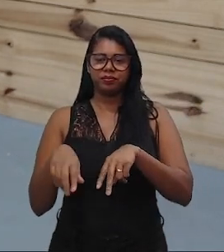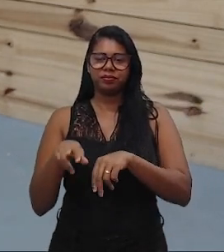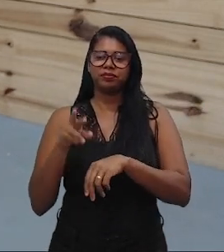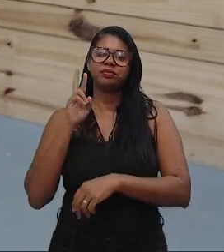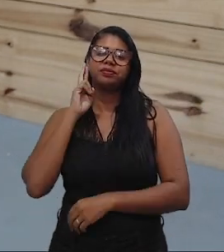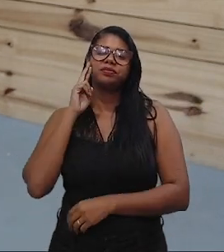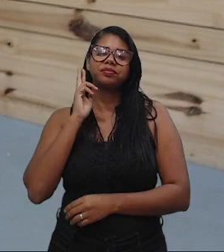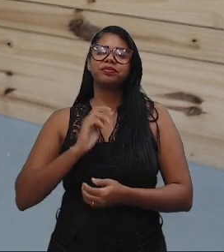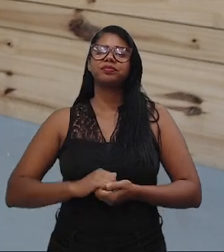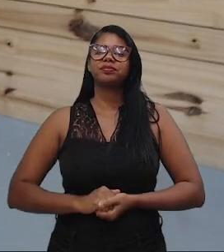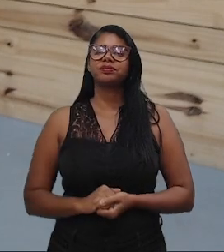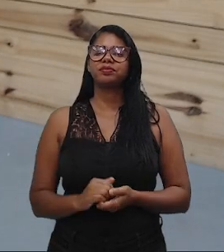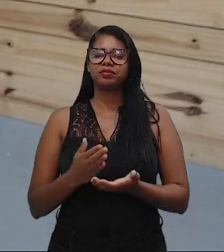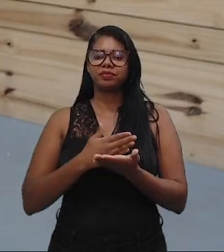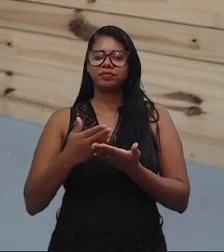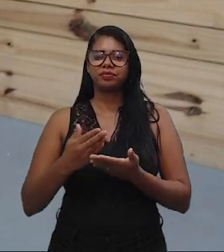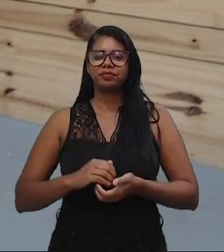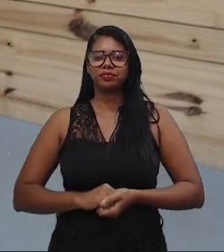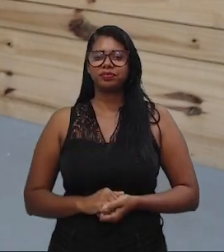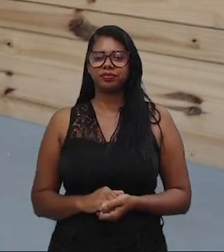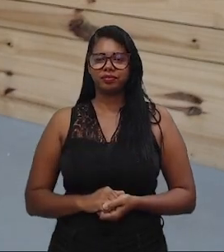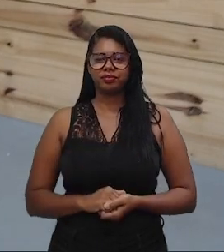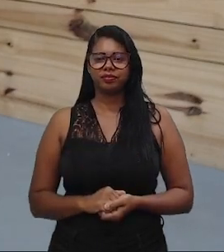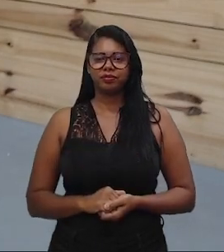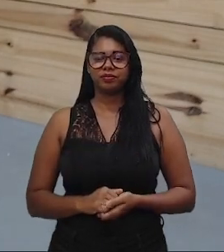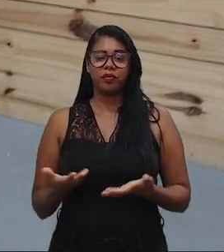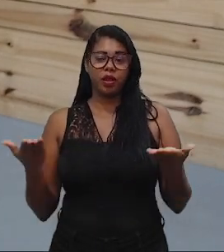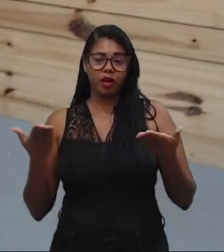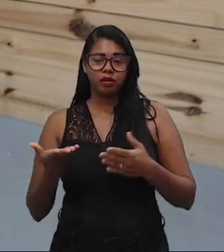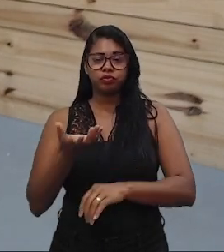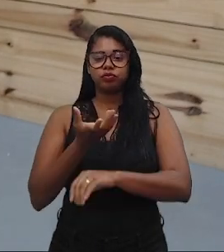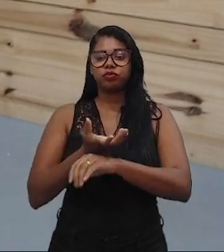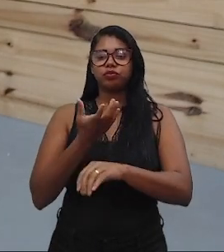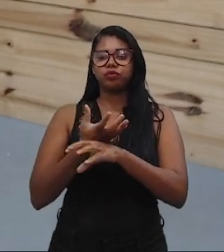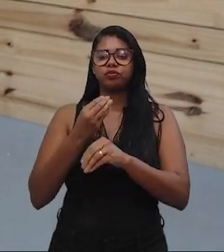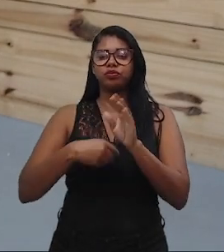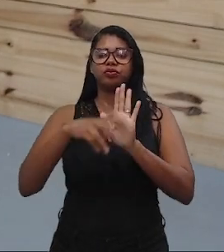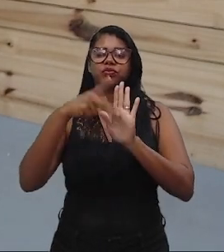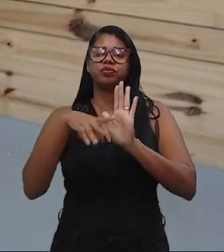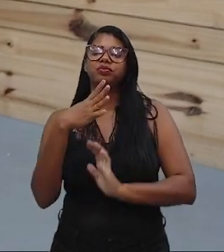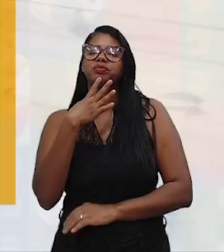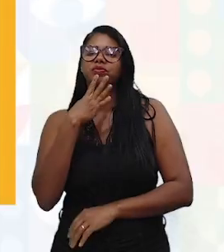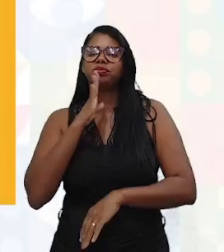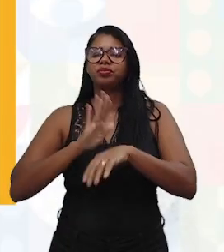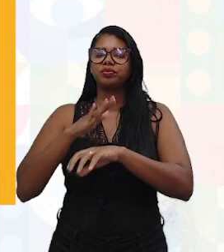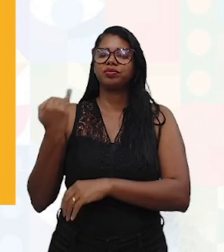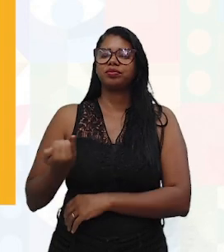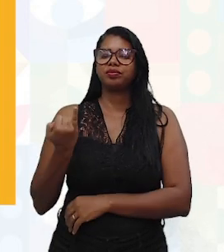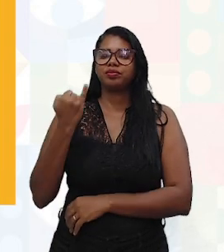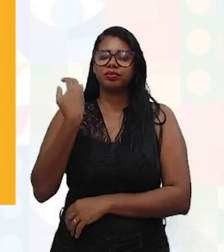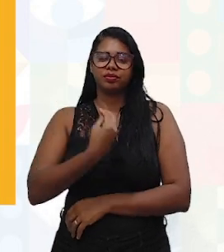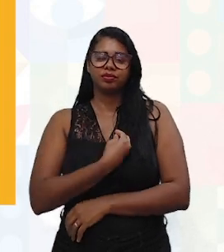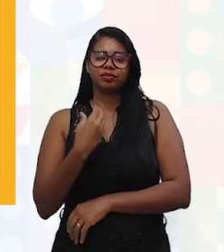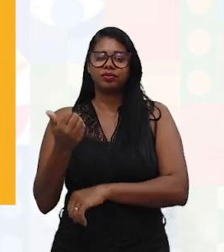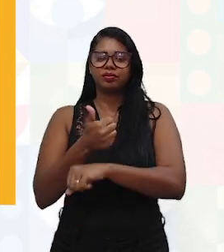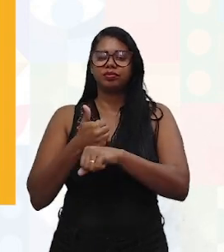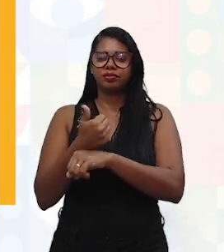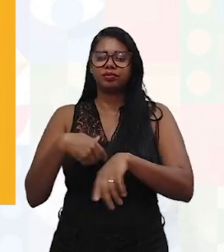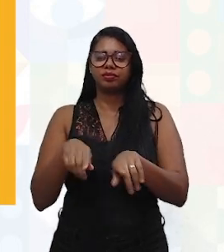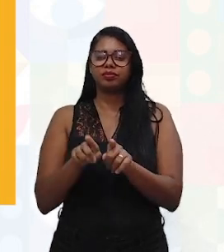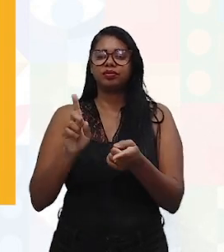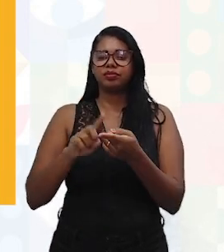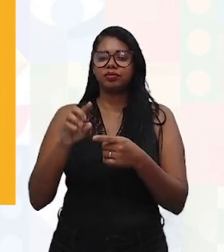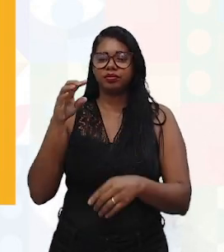apresentações feitas, agora vamos começar. A nossa unidade é conhecer um projeto de vida e sua importância para a vida profissional.